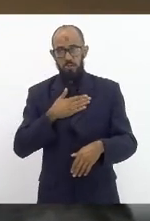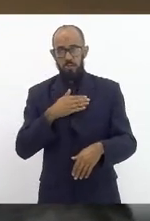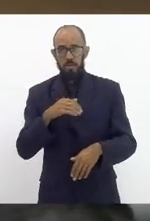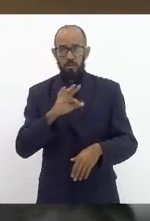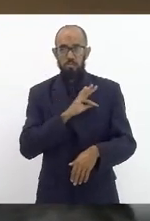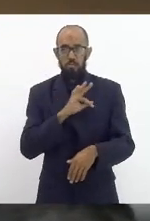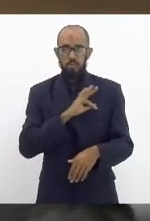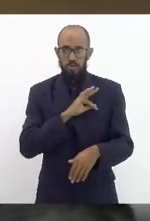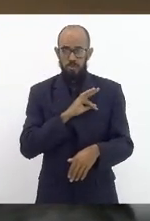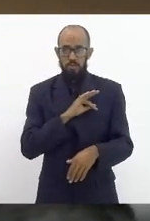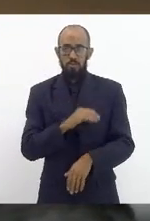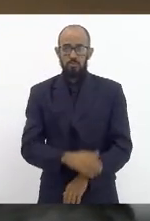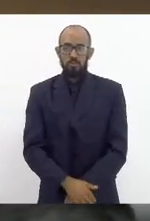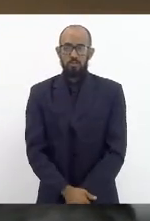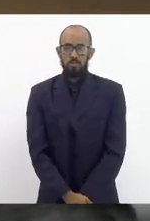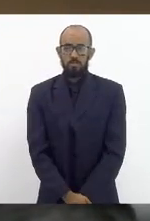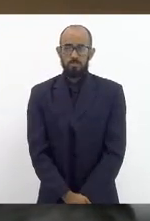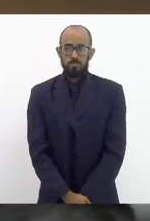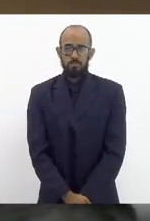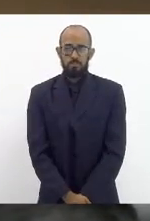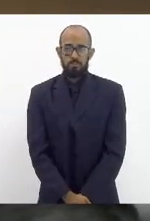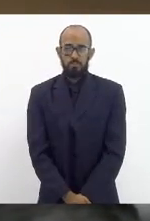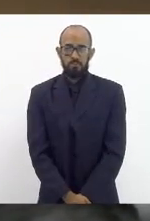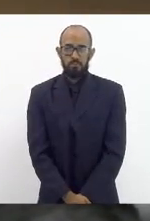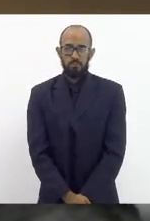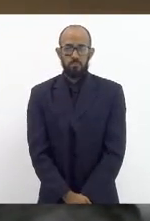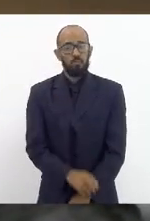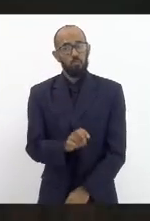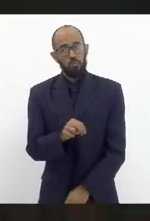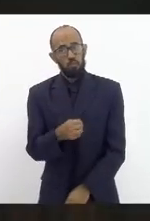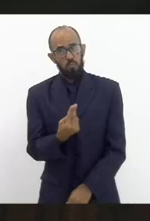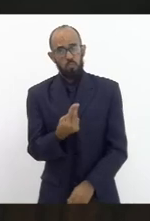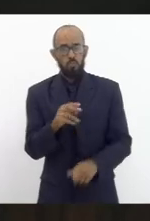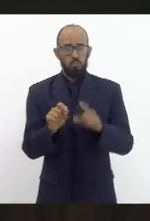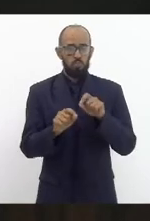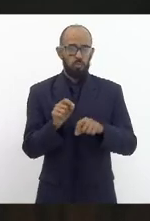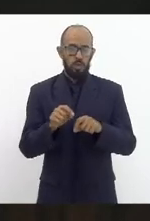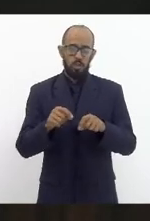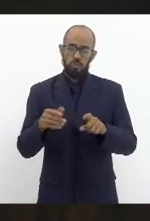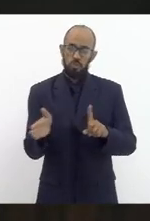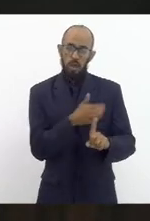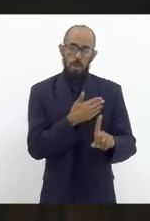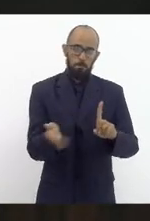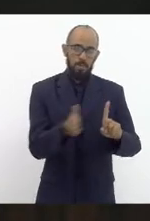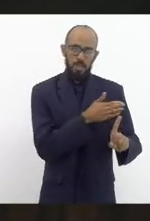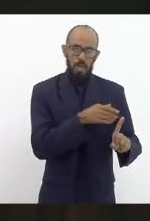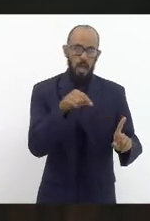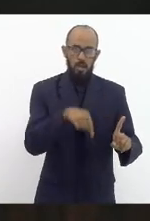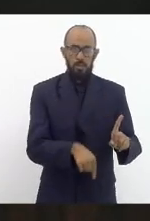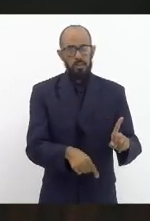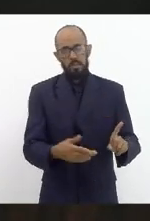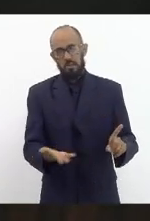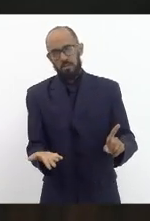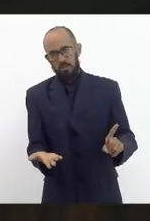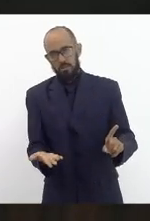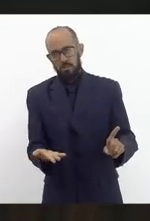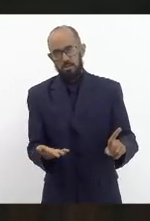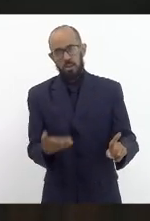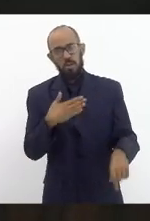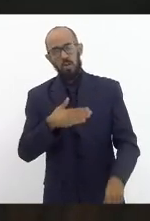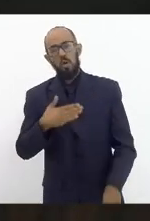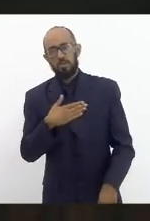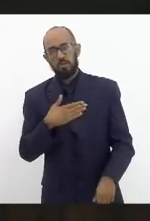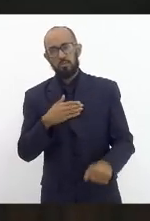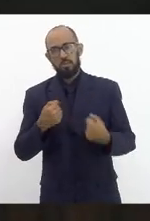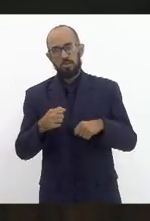Gosta da polícia. Senão, com todo respeito, ia apanhar muito aqui. O cara gosta, temos que aproveitar